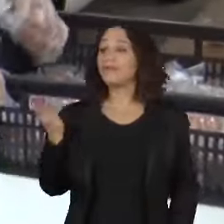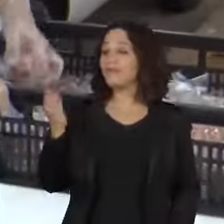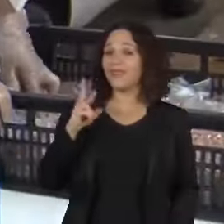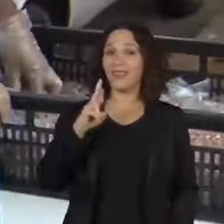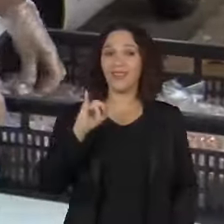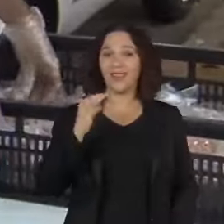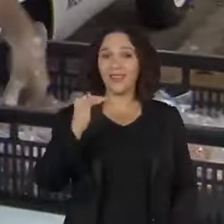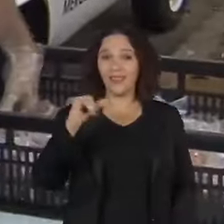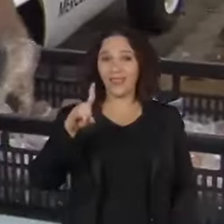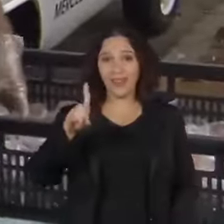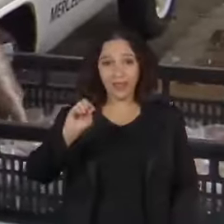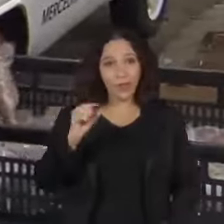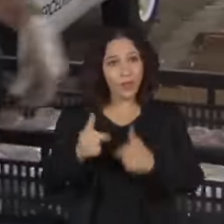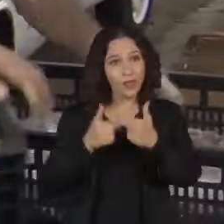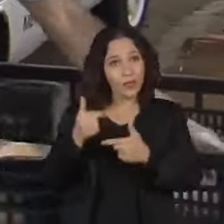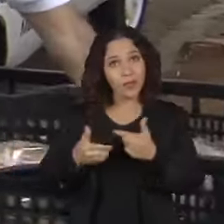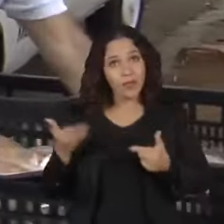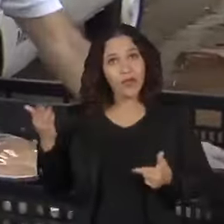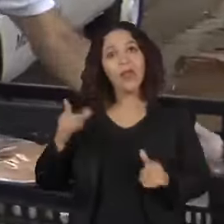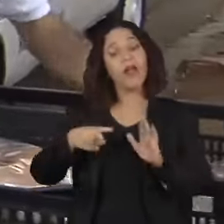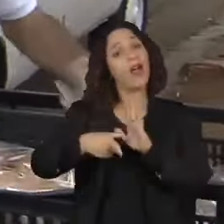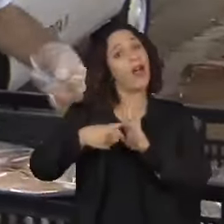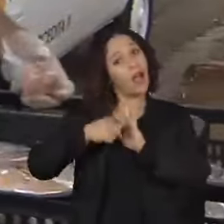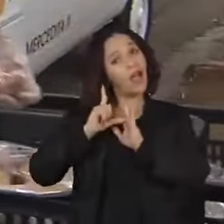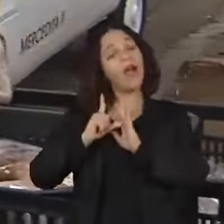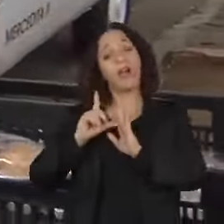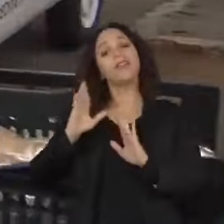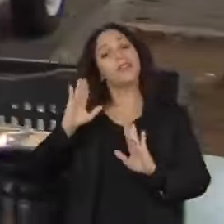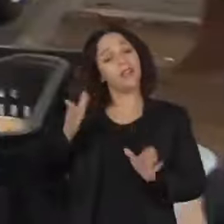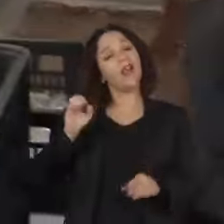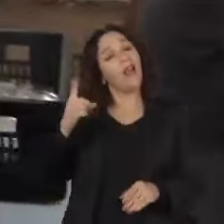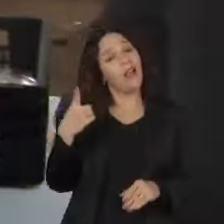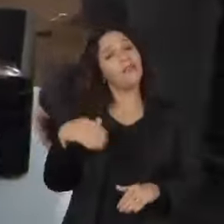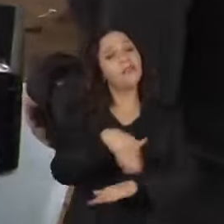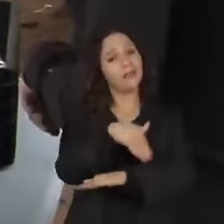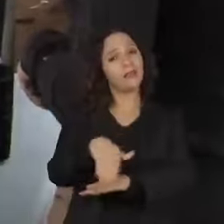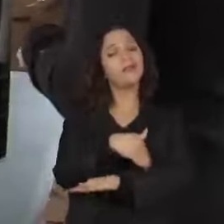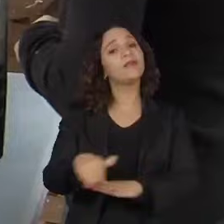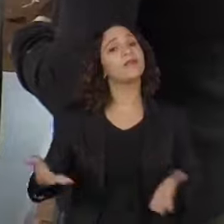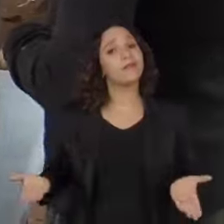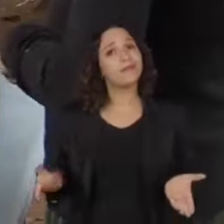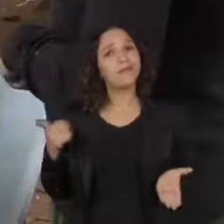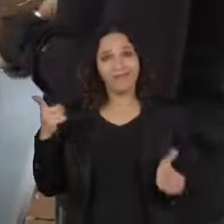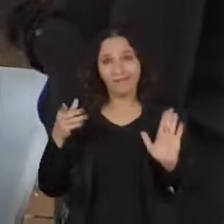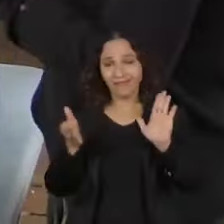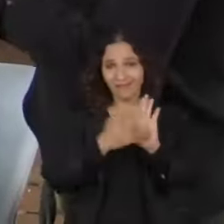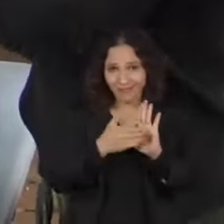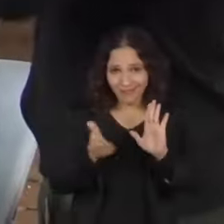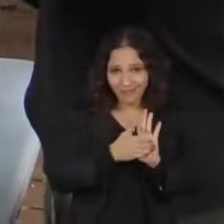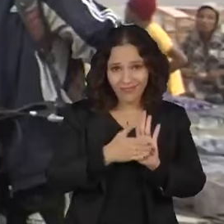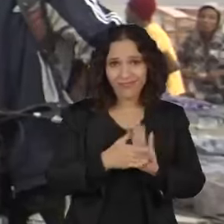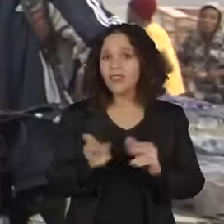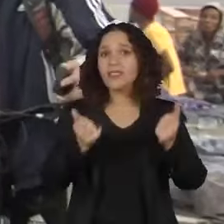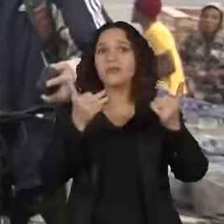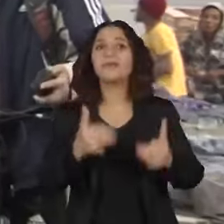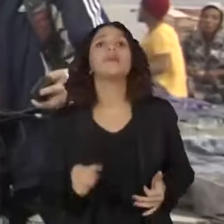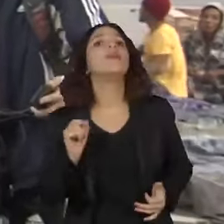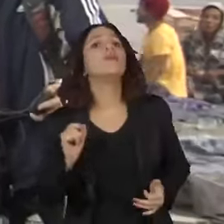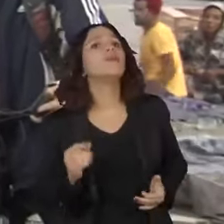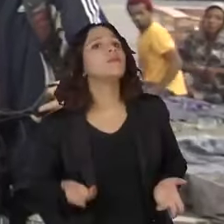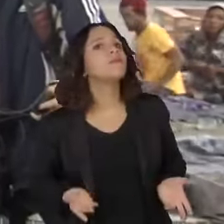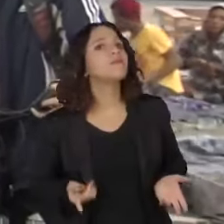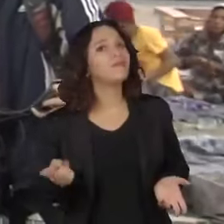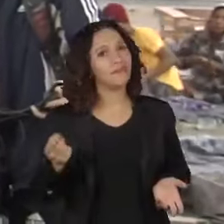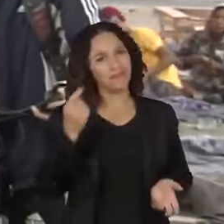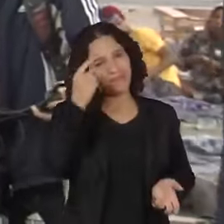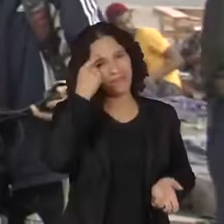Projeto Pão do Povo da rua já foi morador de rua para ele uma proposta como essa só tem uma explicação T as pessoas